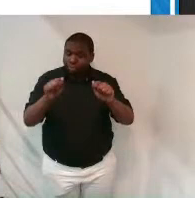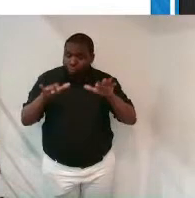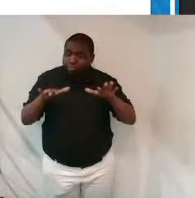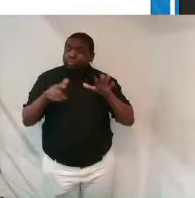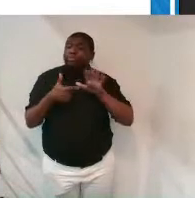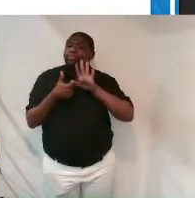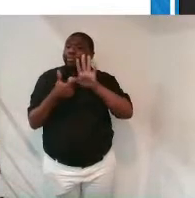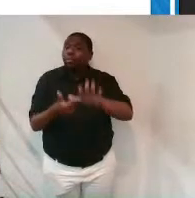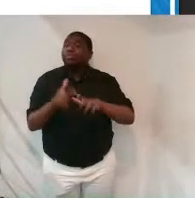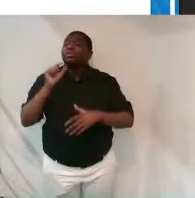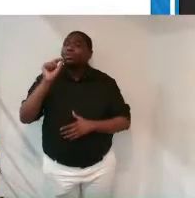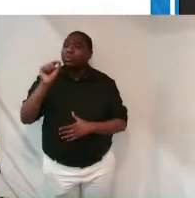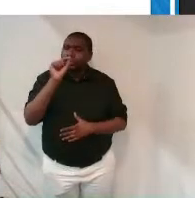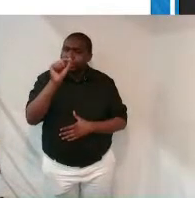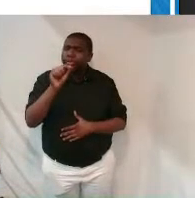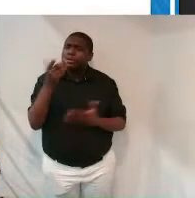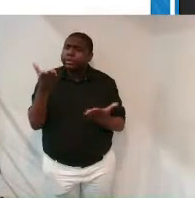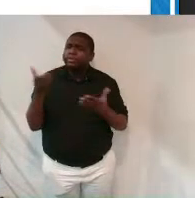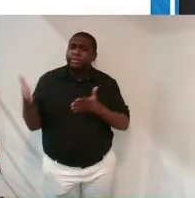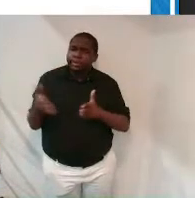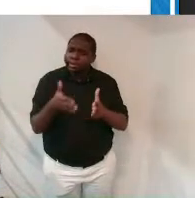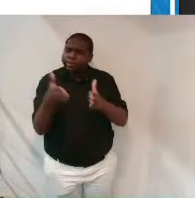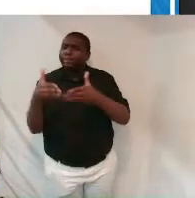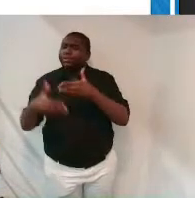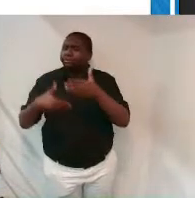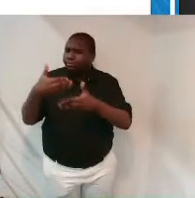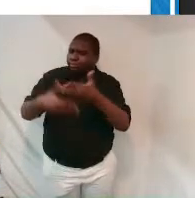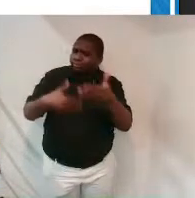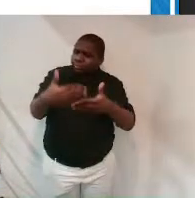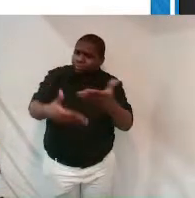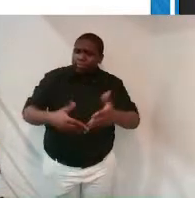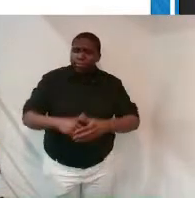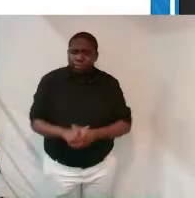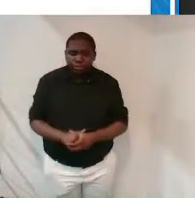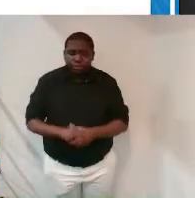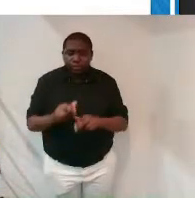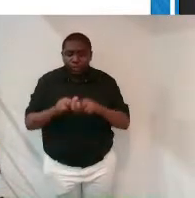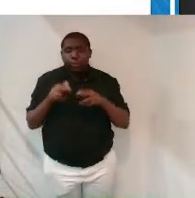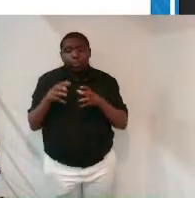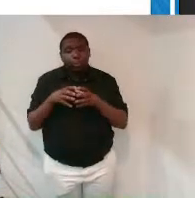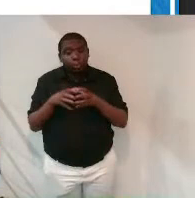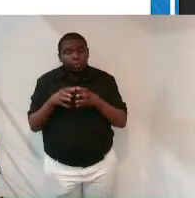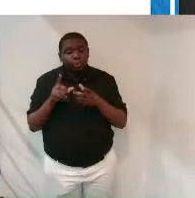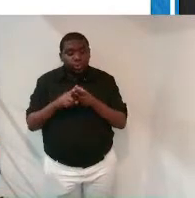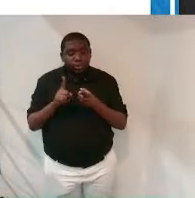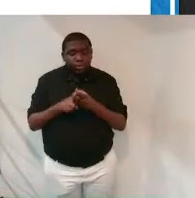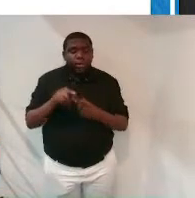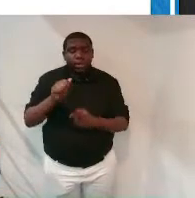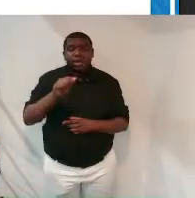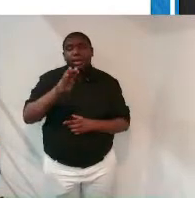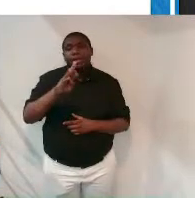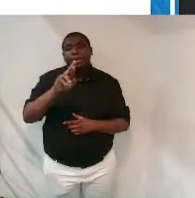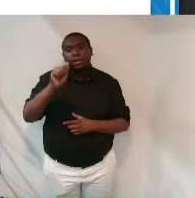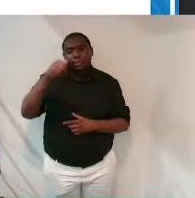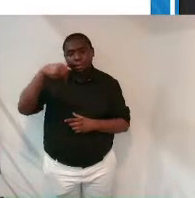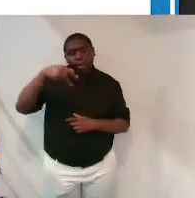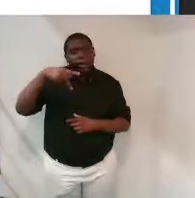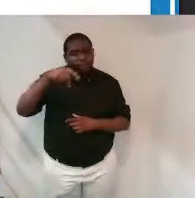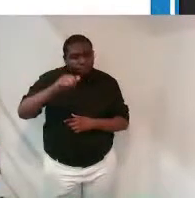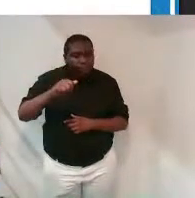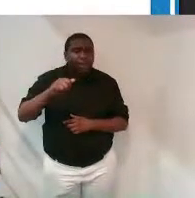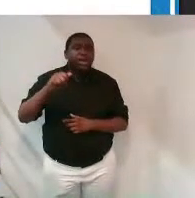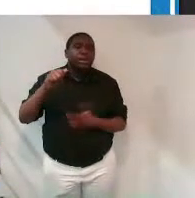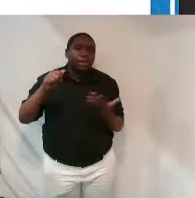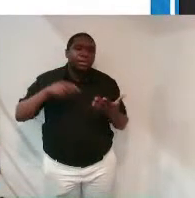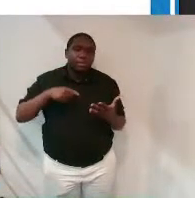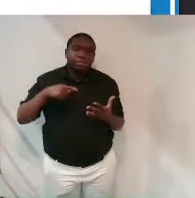pouco desse caminho que vem sendo percorrido, tanto pela Comissão, como também pela Abrampra, que promove eventos em